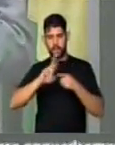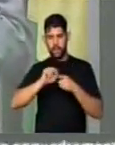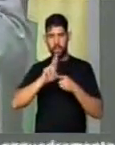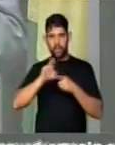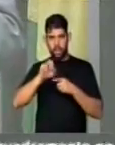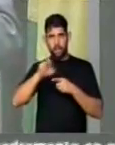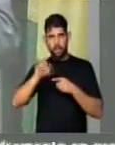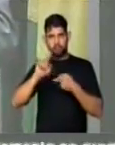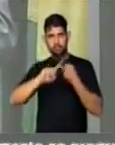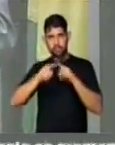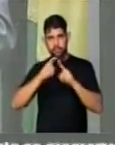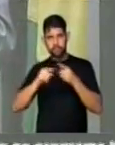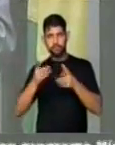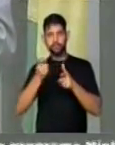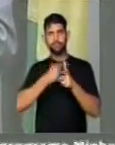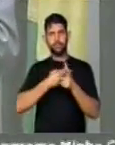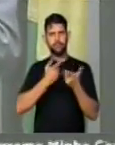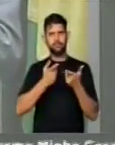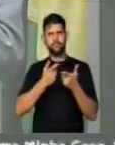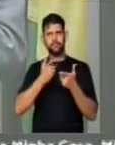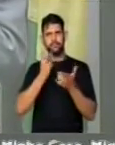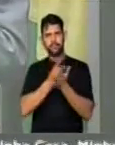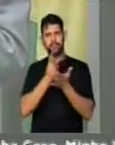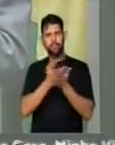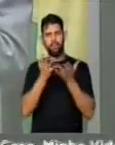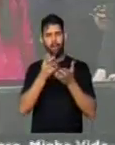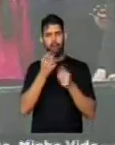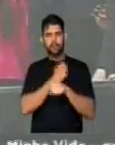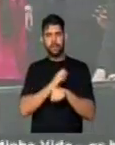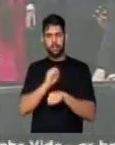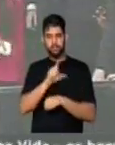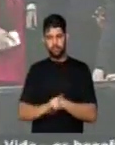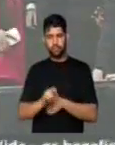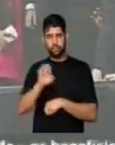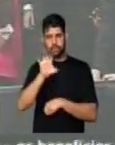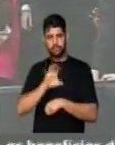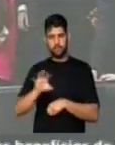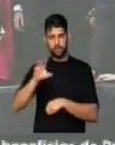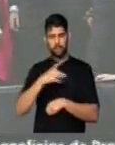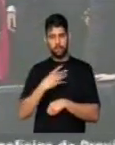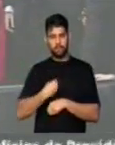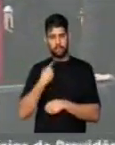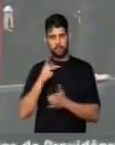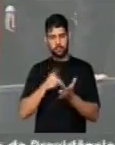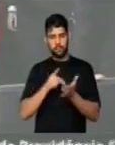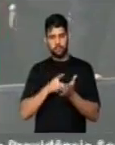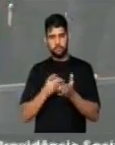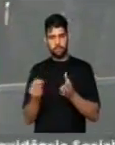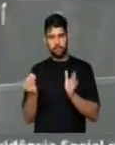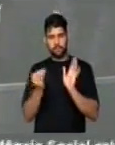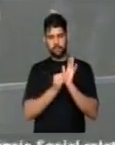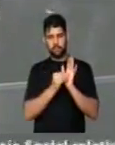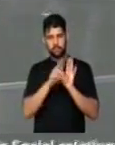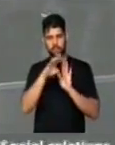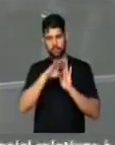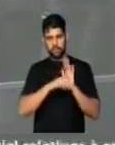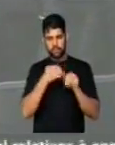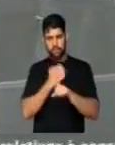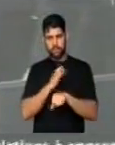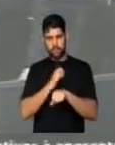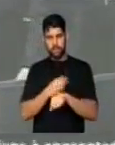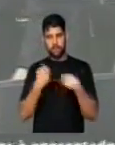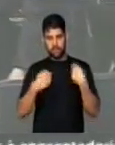renegociação. O que querem os estados do Sul e do Sudeste? Evidentemente, incluídos os outros, que